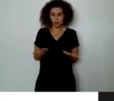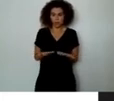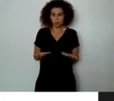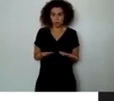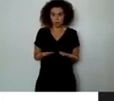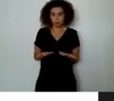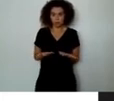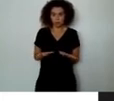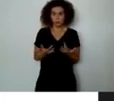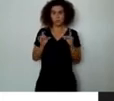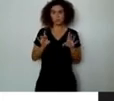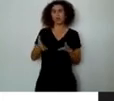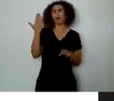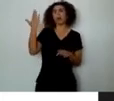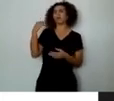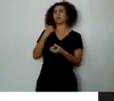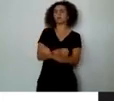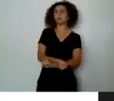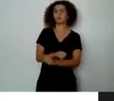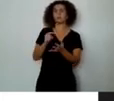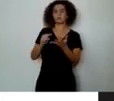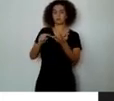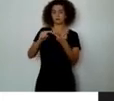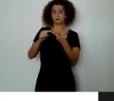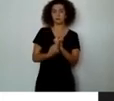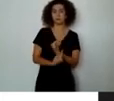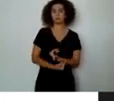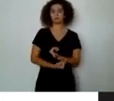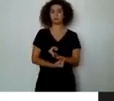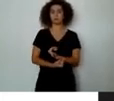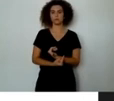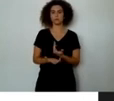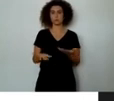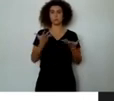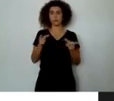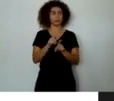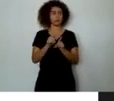E não só necessariamente falar da nossa história negra. Nós queremos fazer um